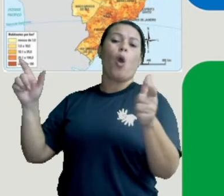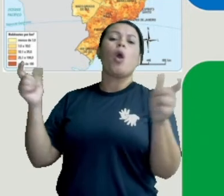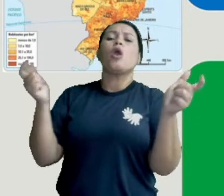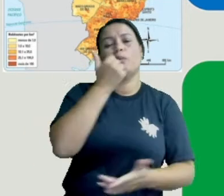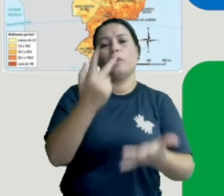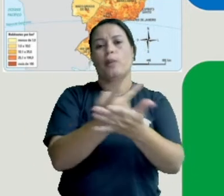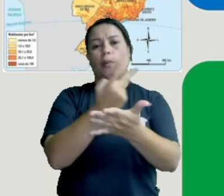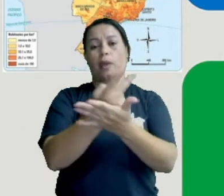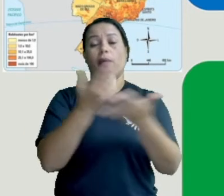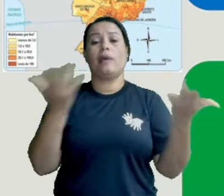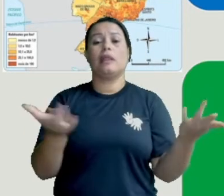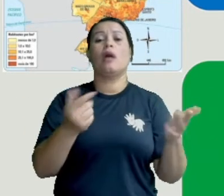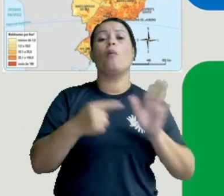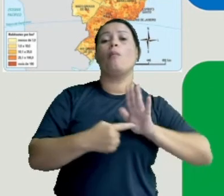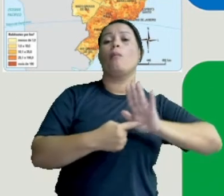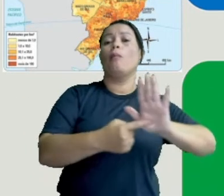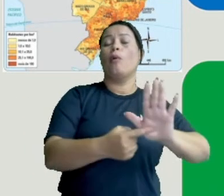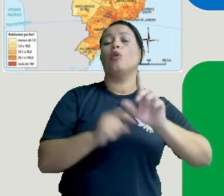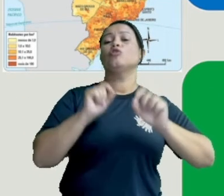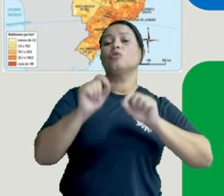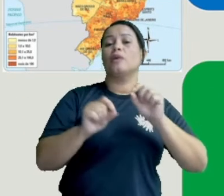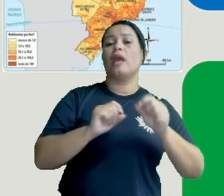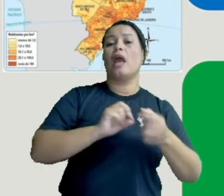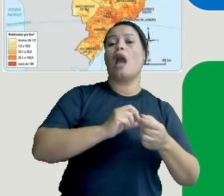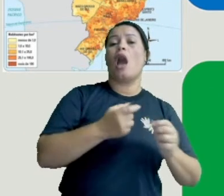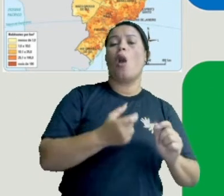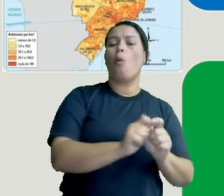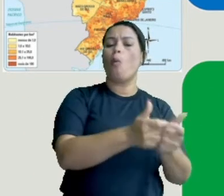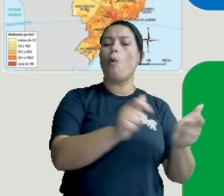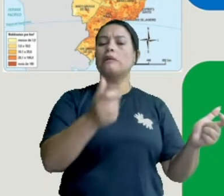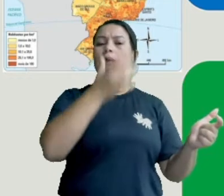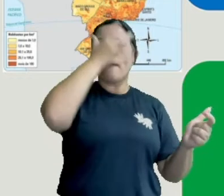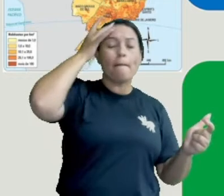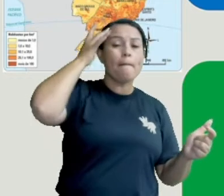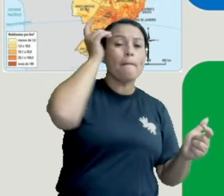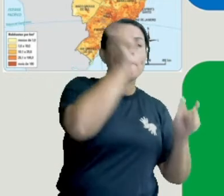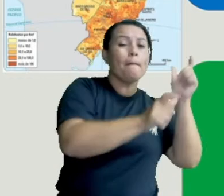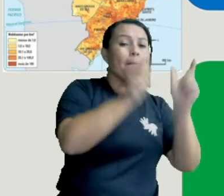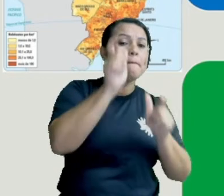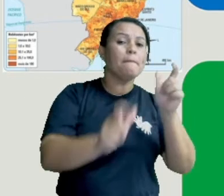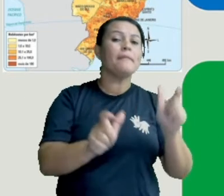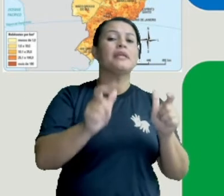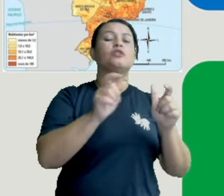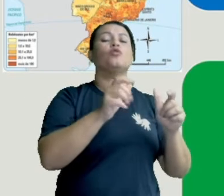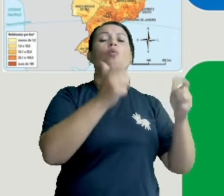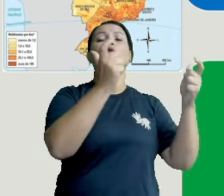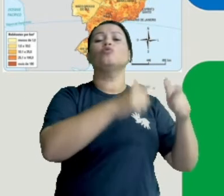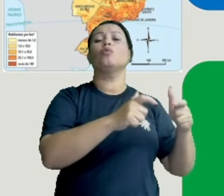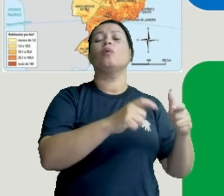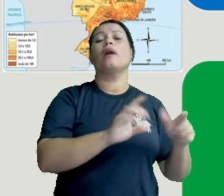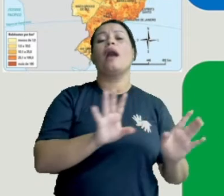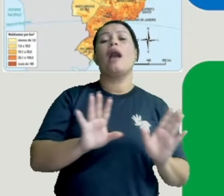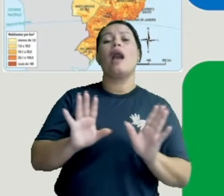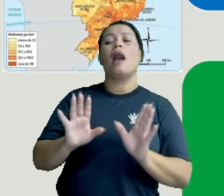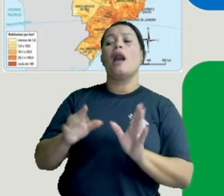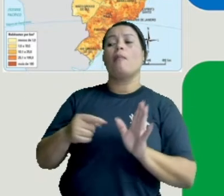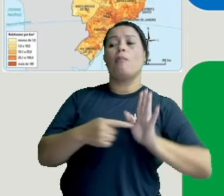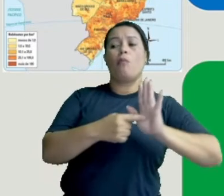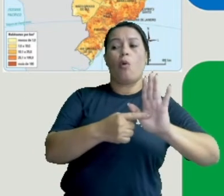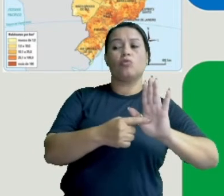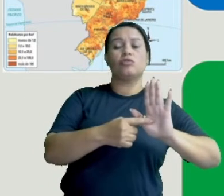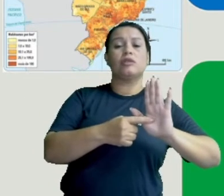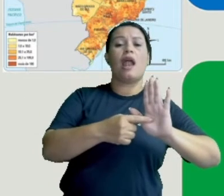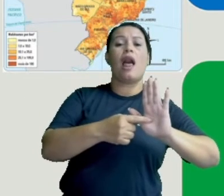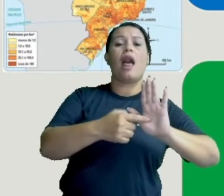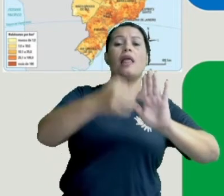norte do país, tá? Aqui mostra a quantidade de habitantes, né, por cada região, esse dado de 2010. Aqui nessa